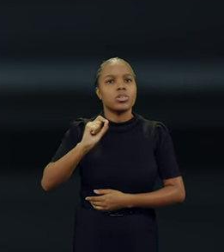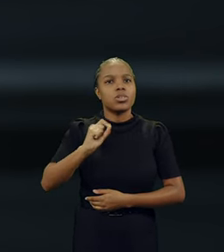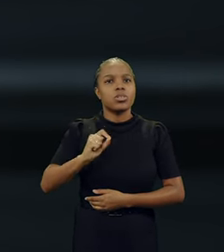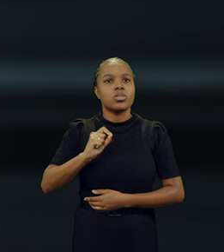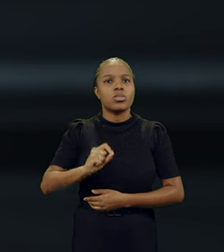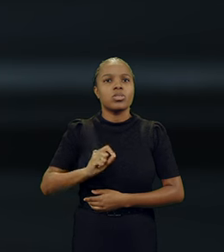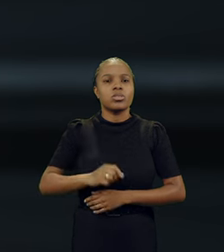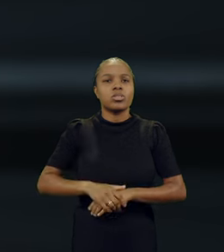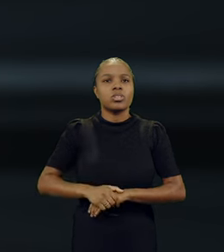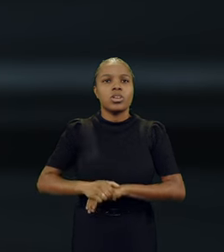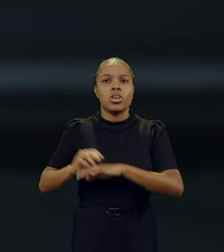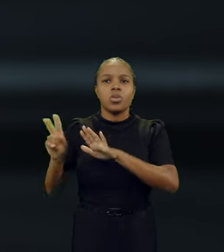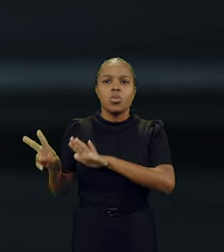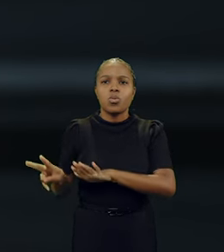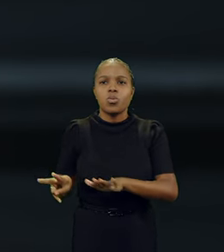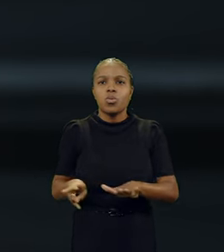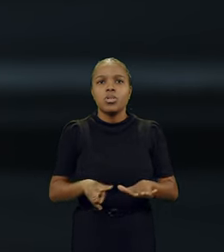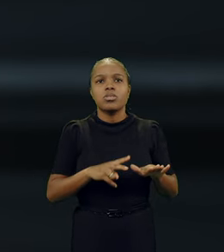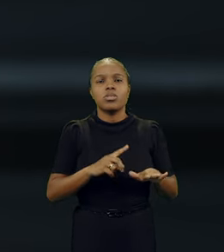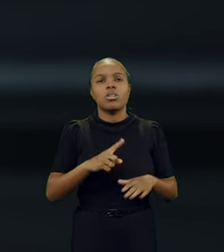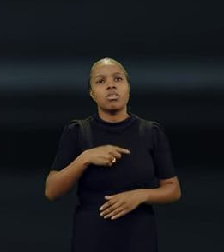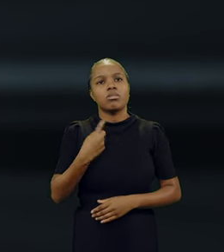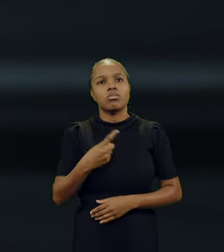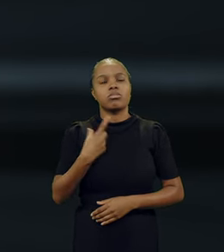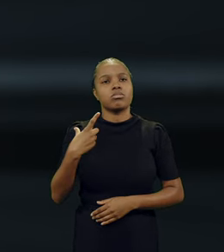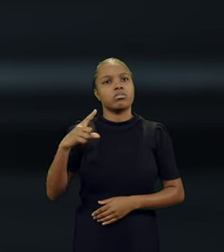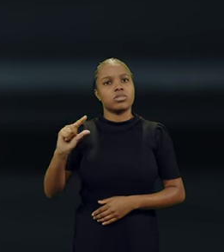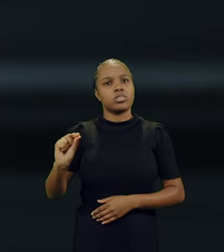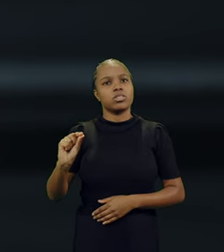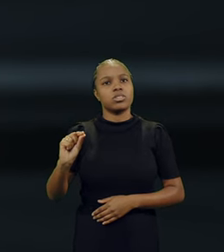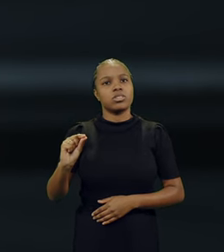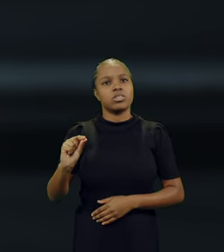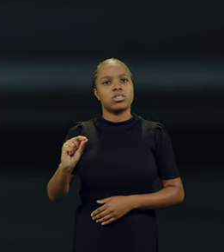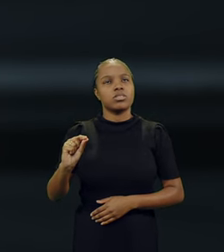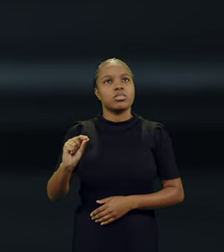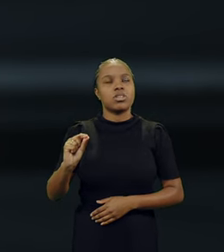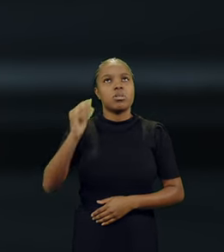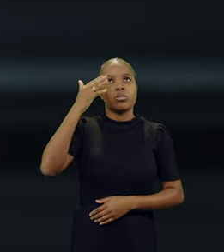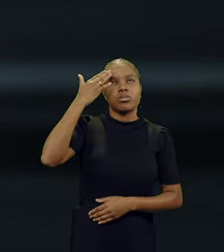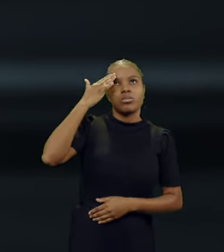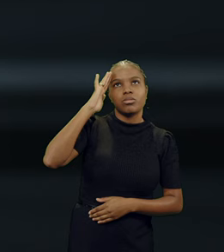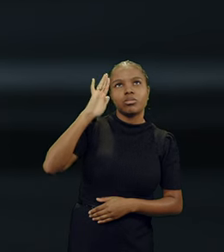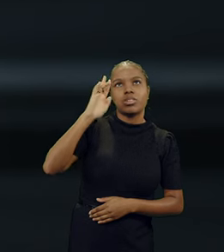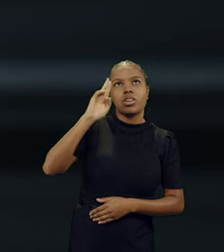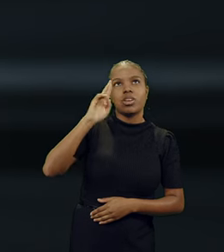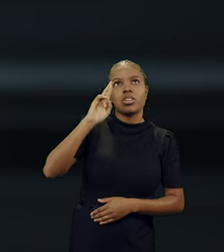De uma semana todos vamos buscar a resposta.